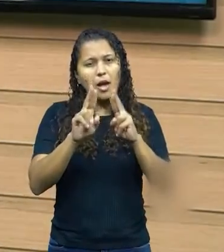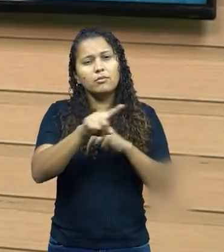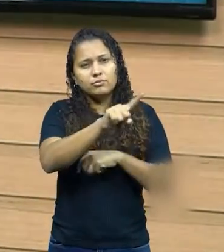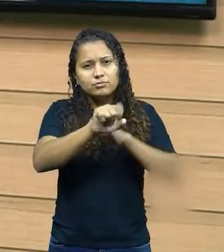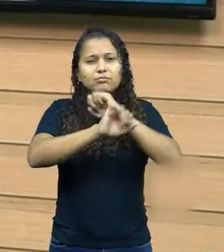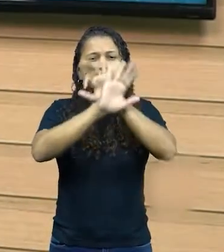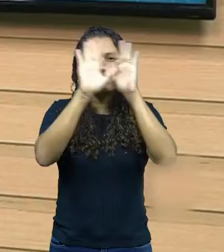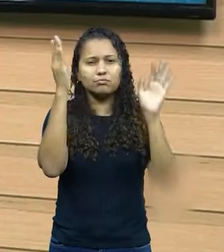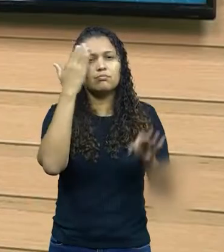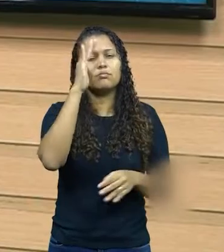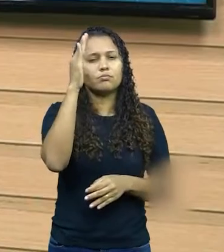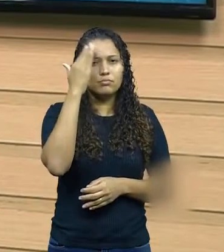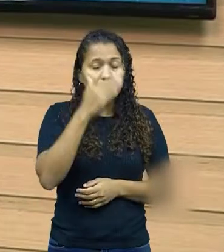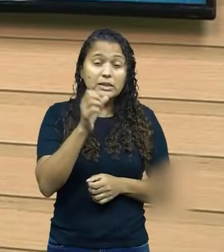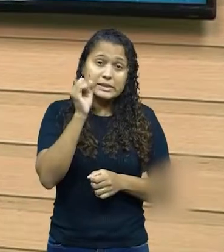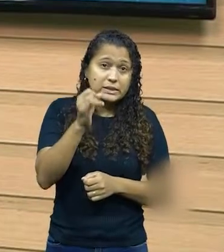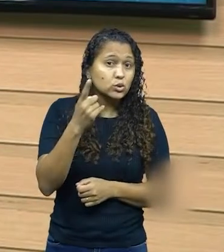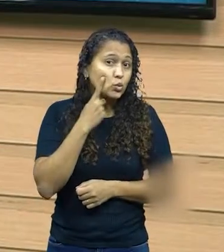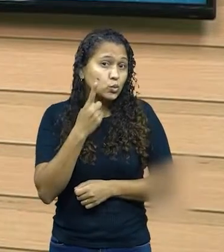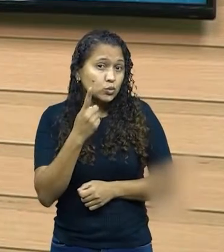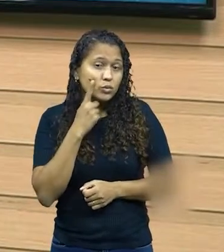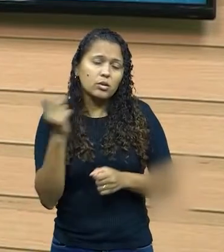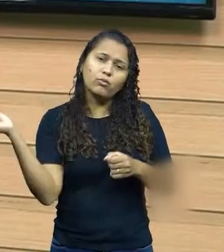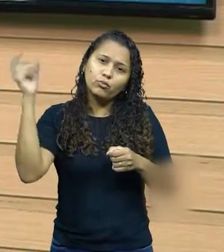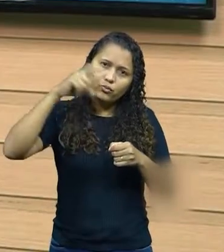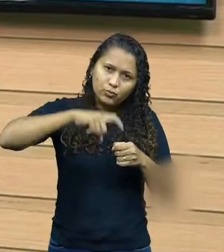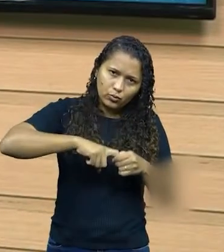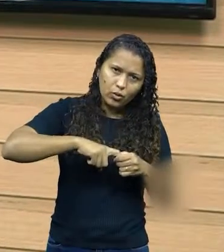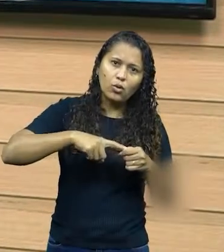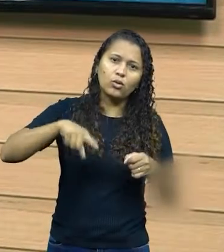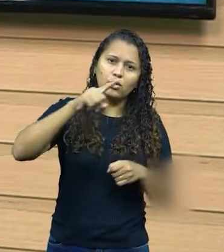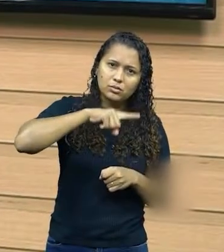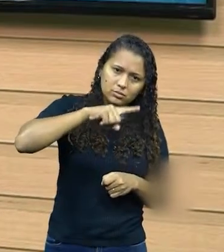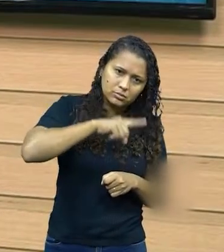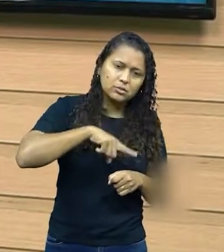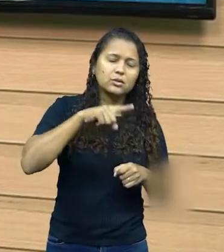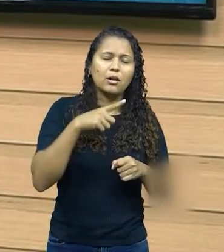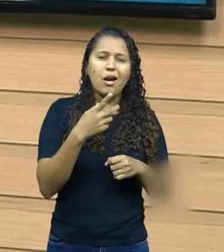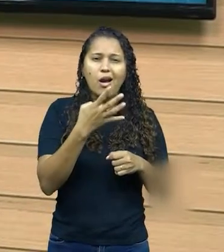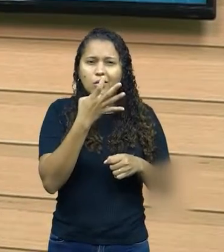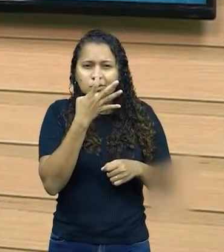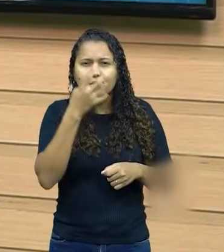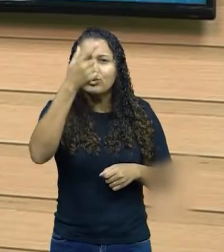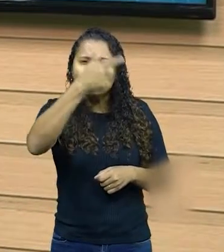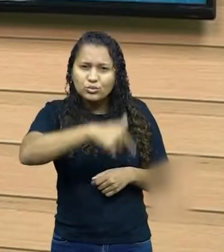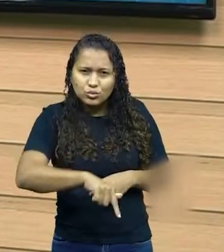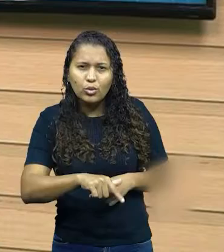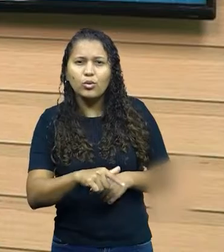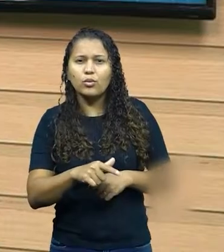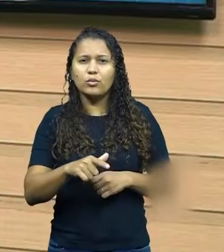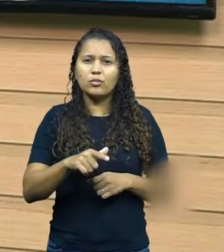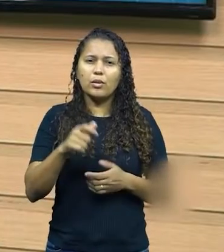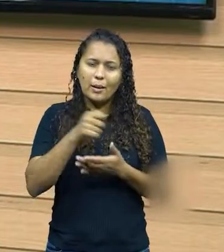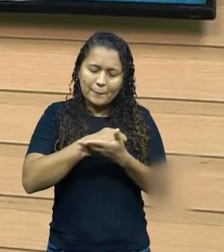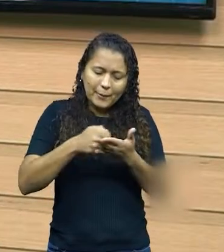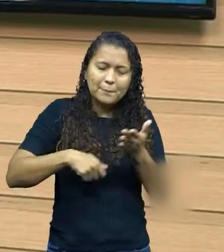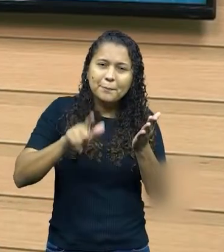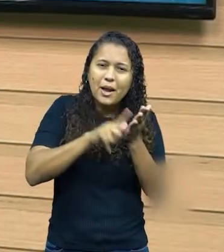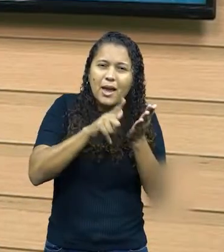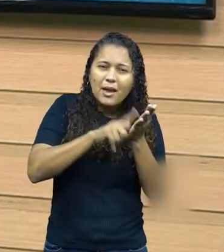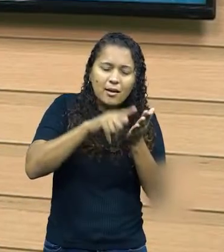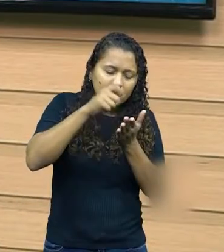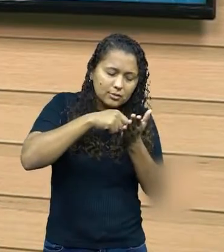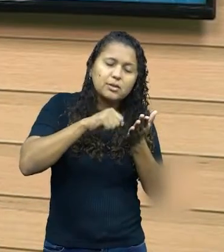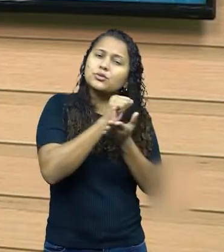Espero que vocês tenham entendido bem. E se tiverem dúvidas, voltem à aula, assistam novamente, coloquem no